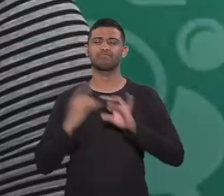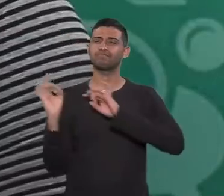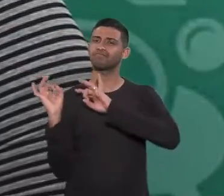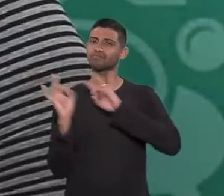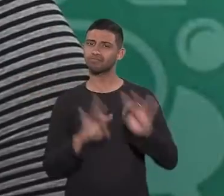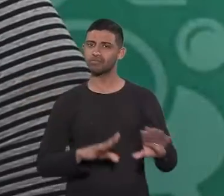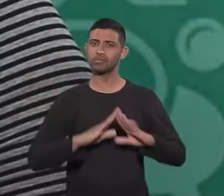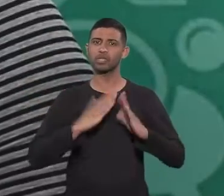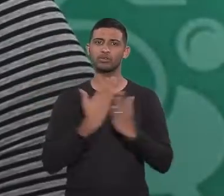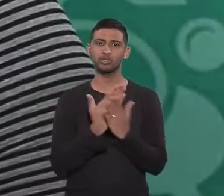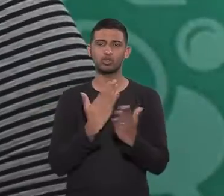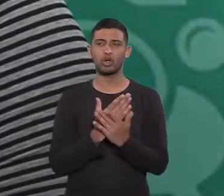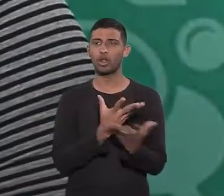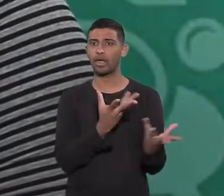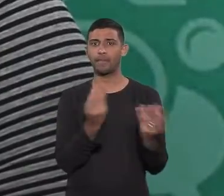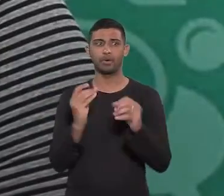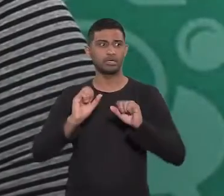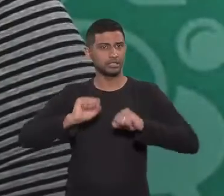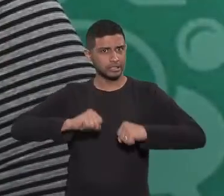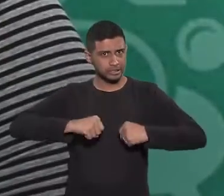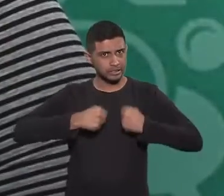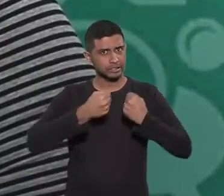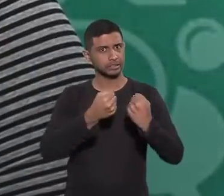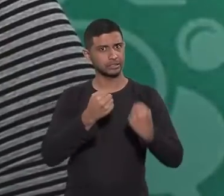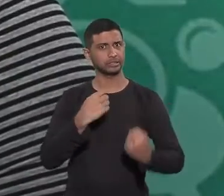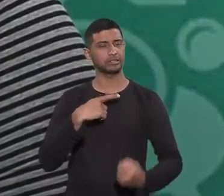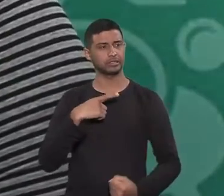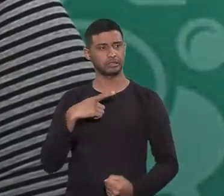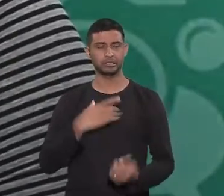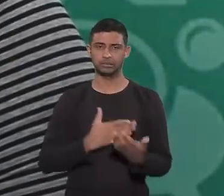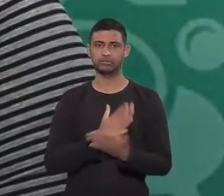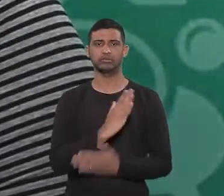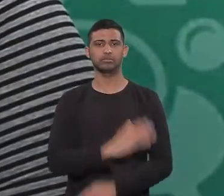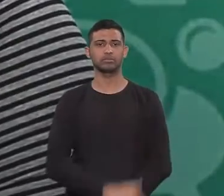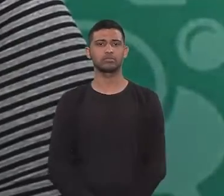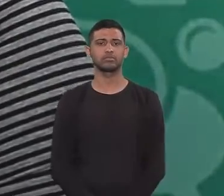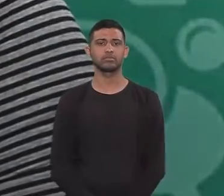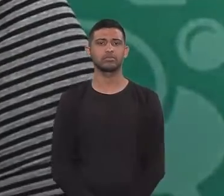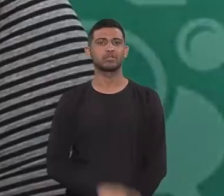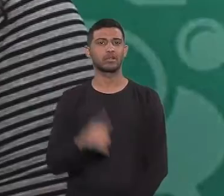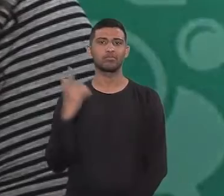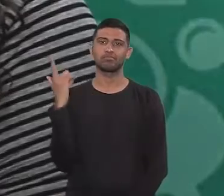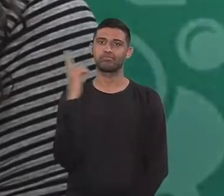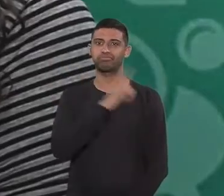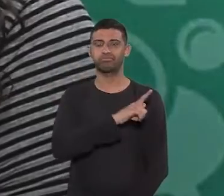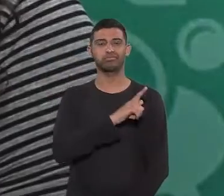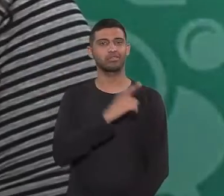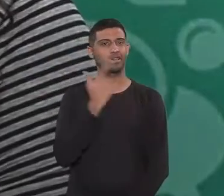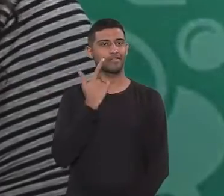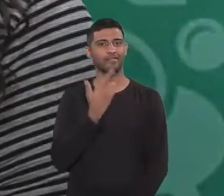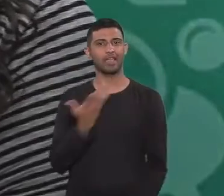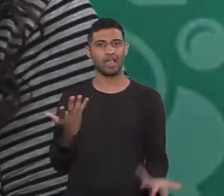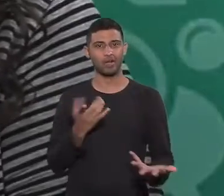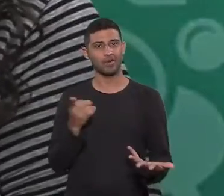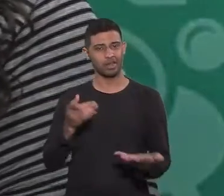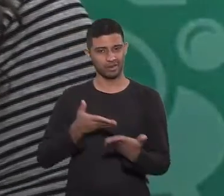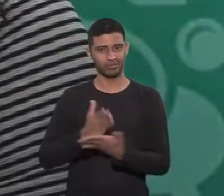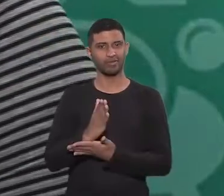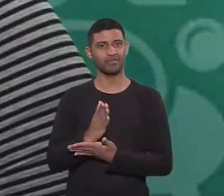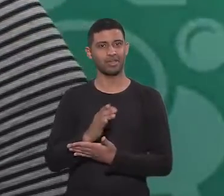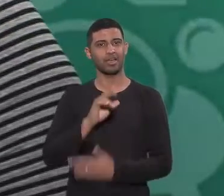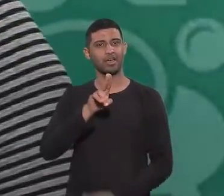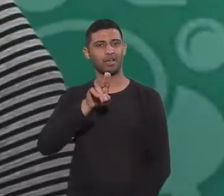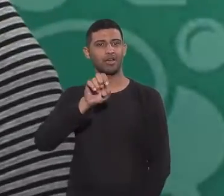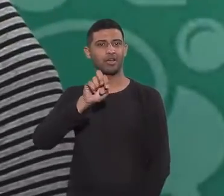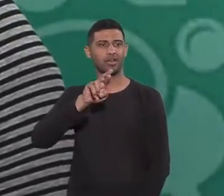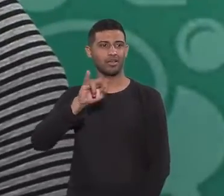estudando. Então, ele abandonou um colégio que as pessoas fazem um esforço enorme para passar por causa disso. E conseguiu passar, vai